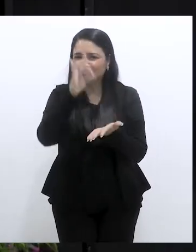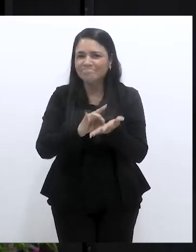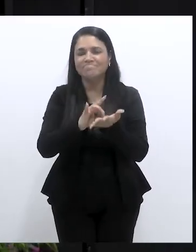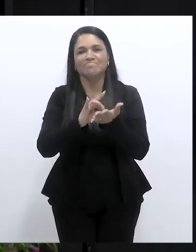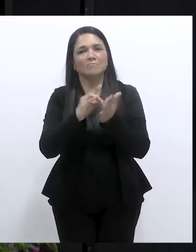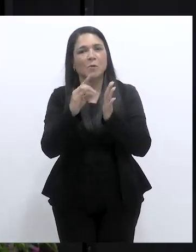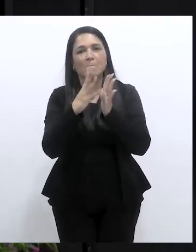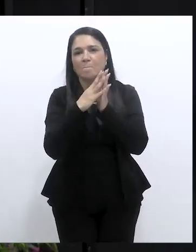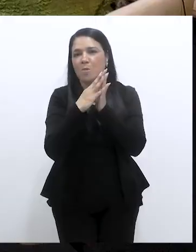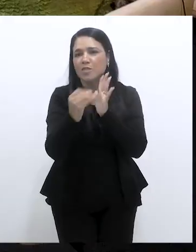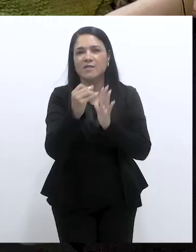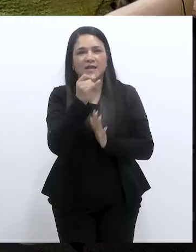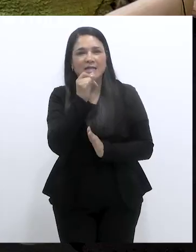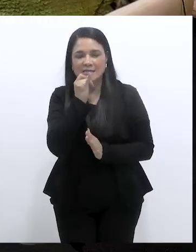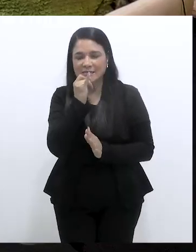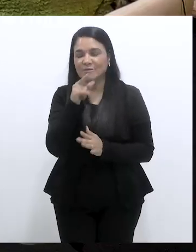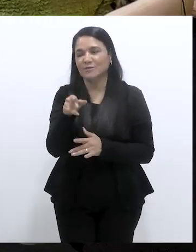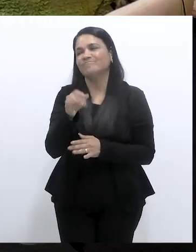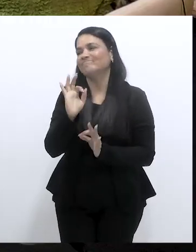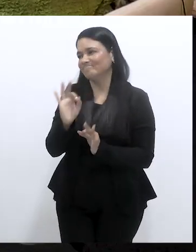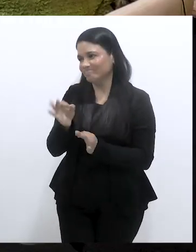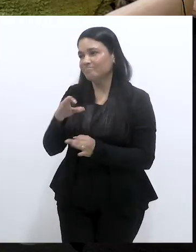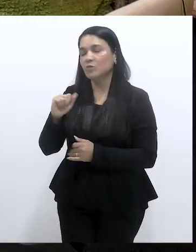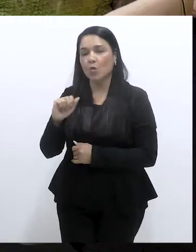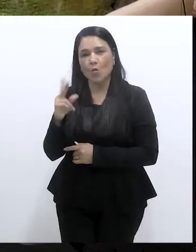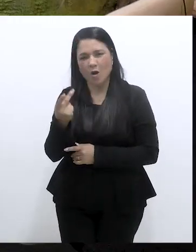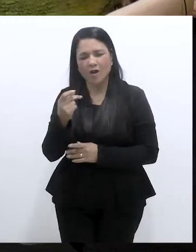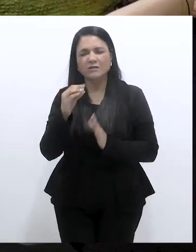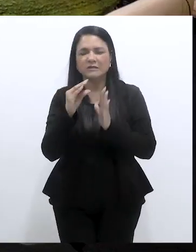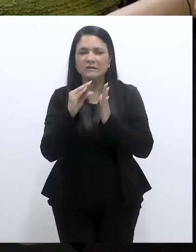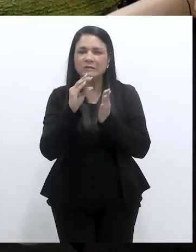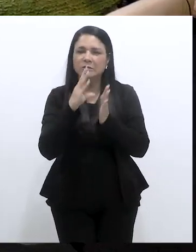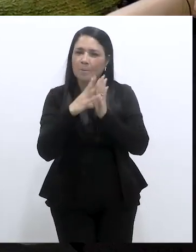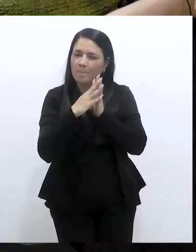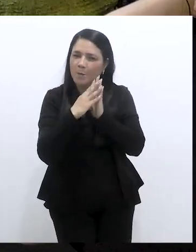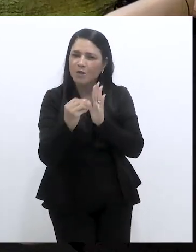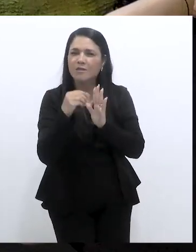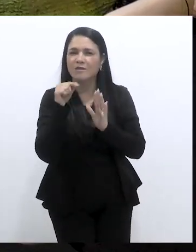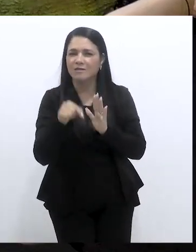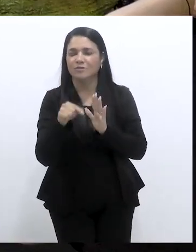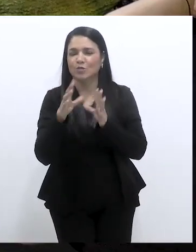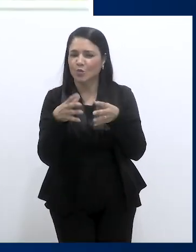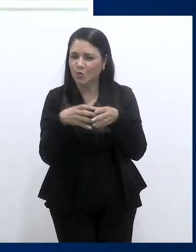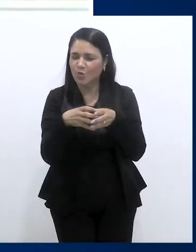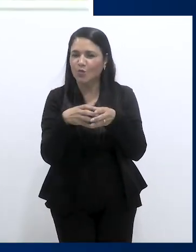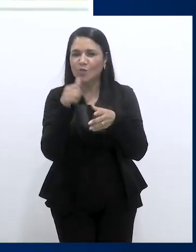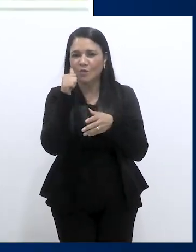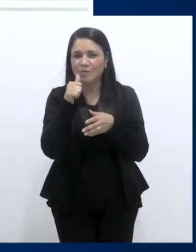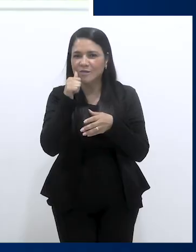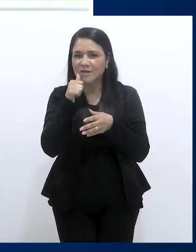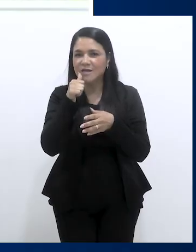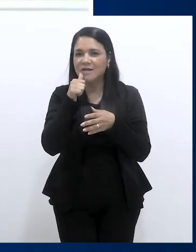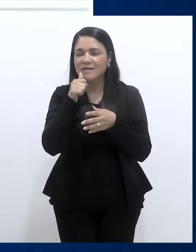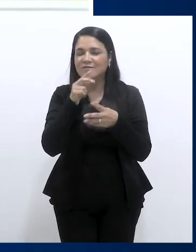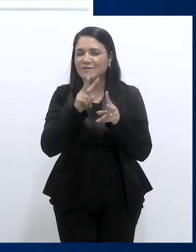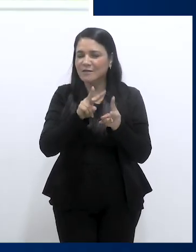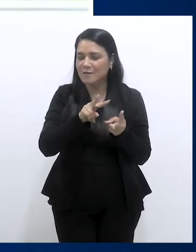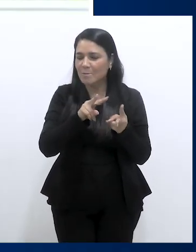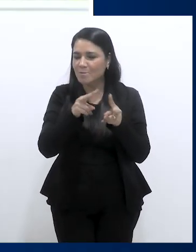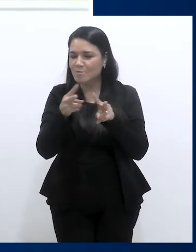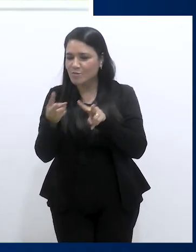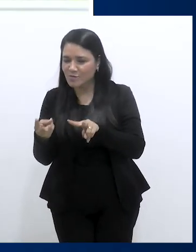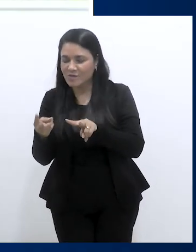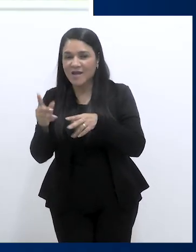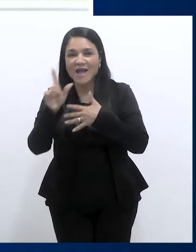Eu acho que é um exemplo na medida em que faz essa transposição,